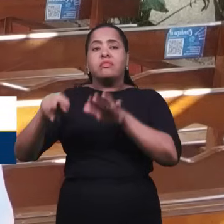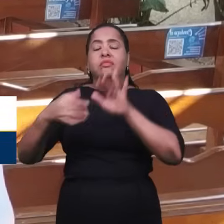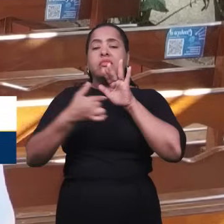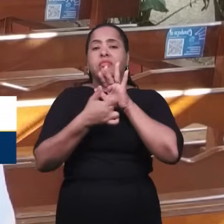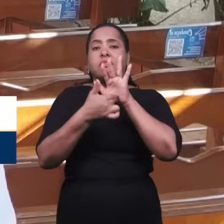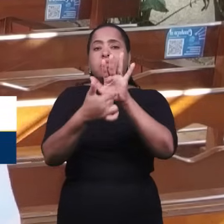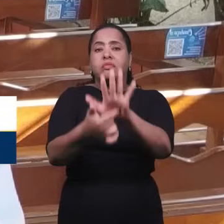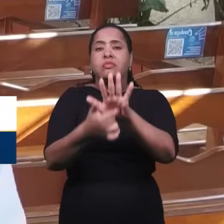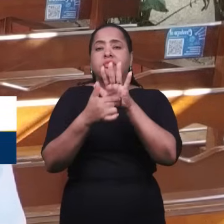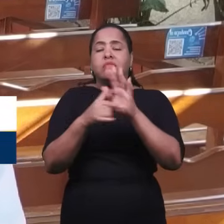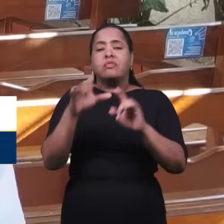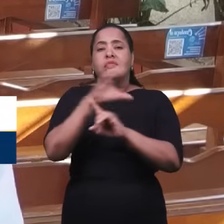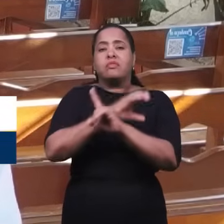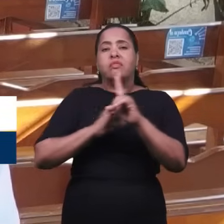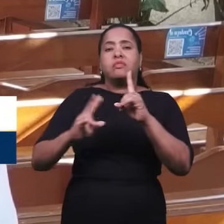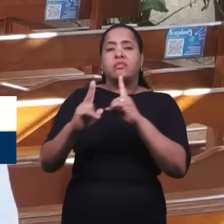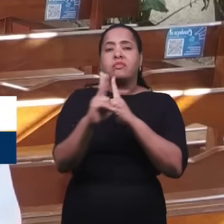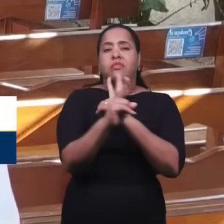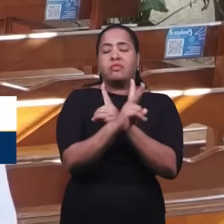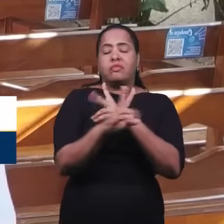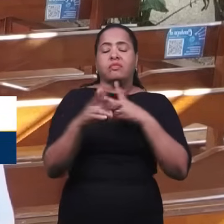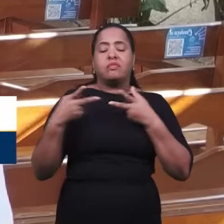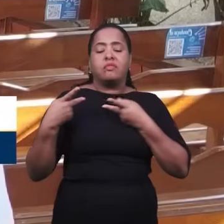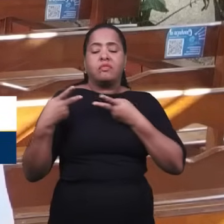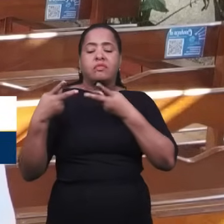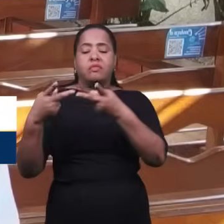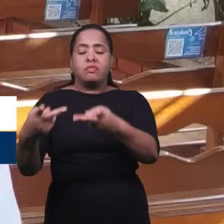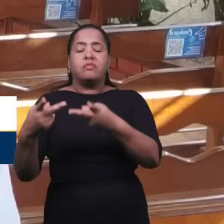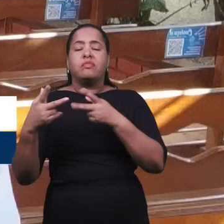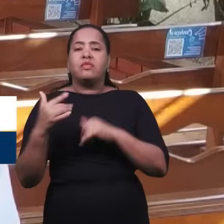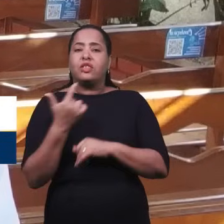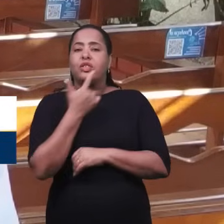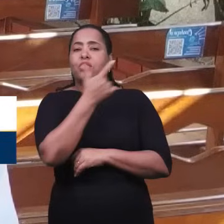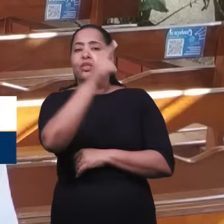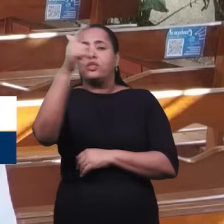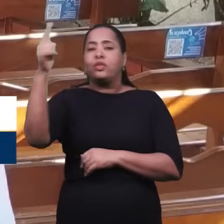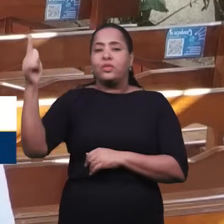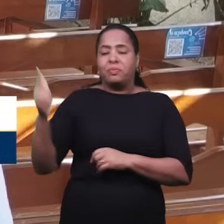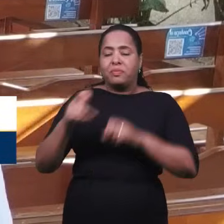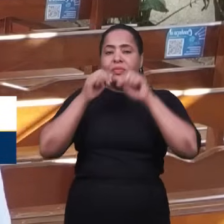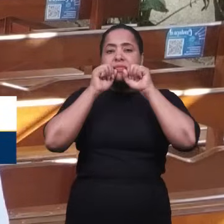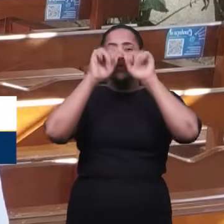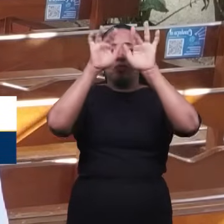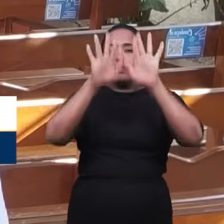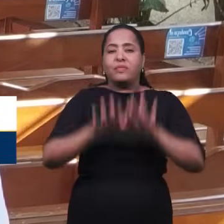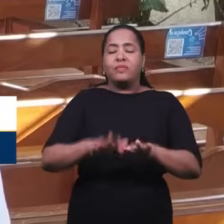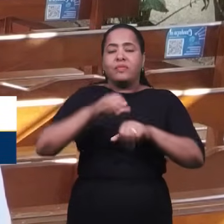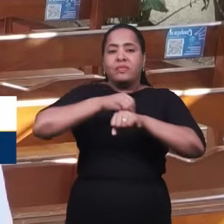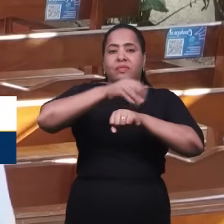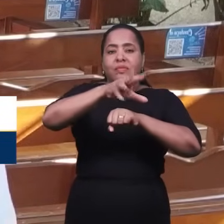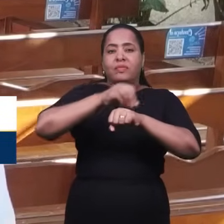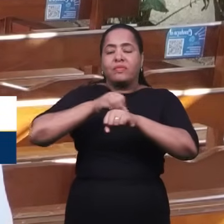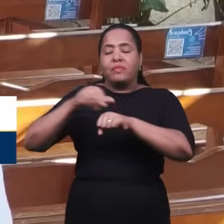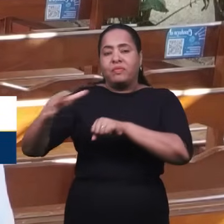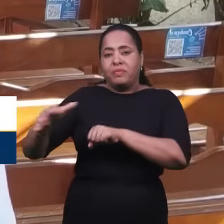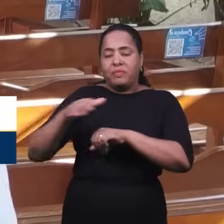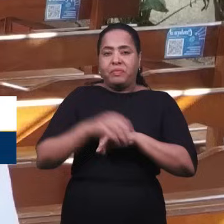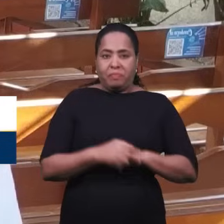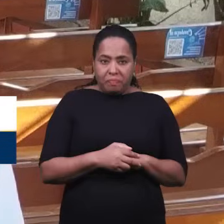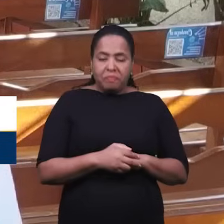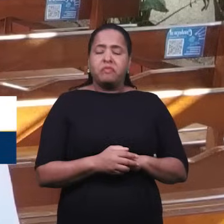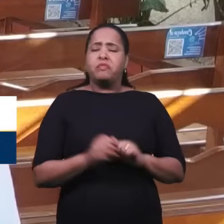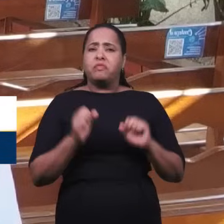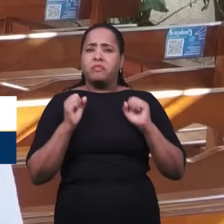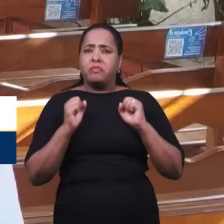semana falaremos de vigílias, visitas e muitas bênçãos temos a compartilhar, e os